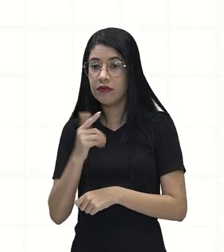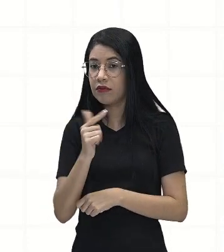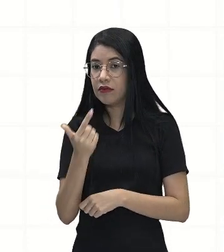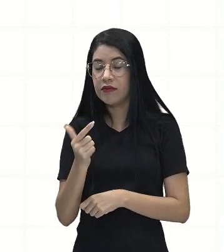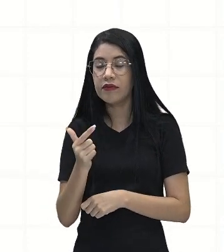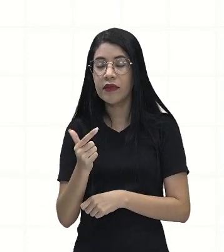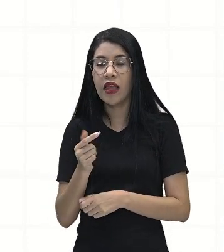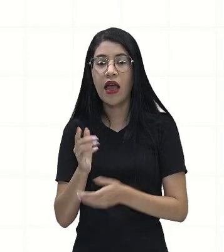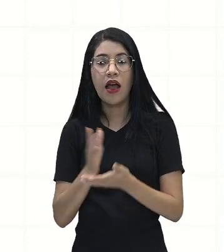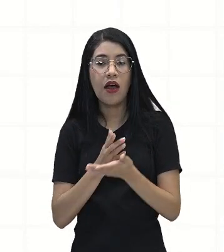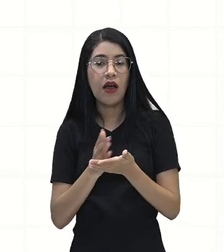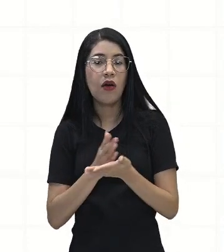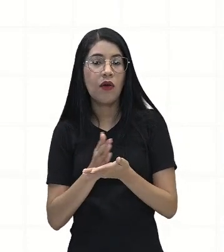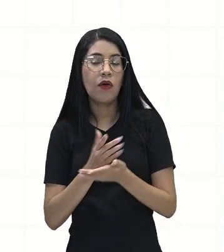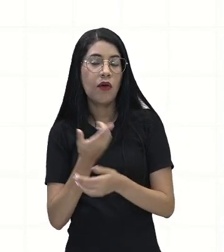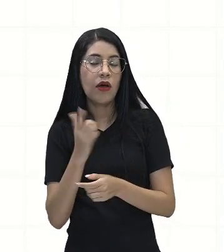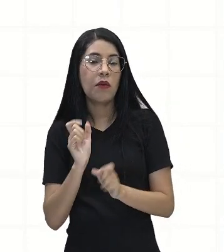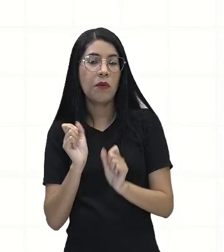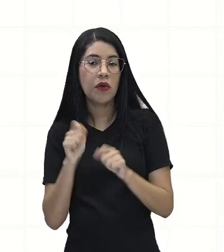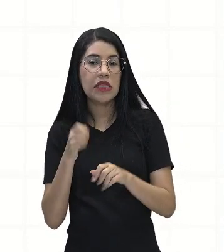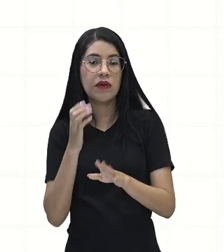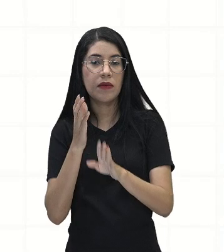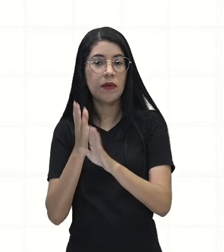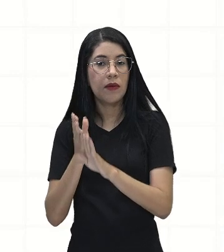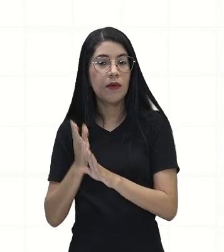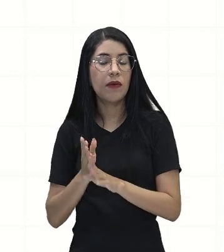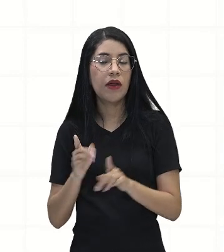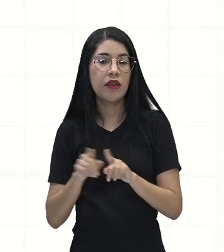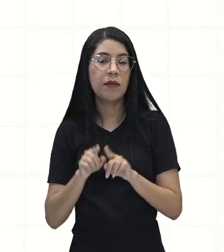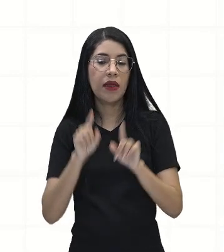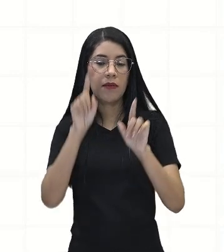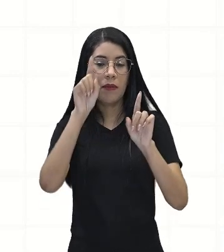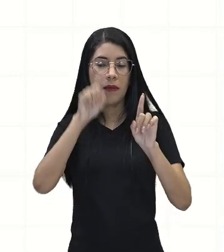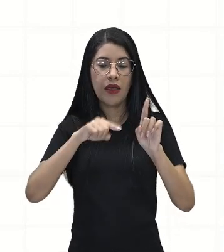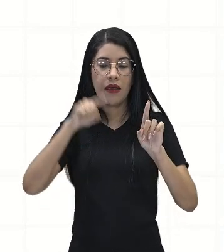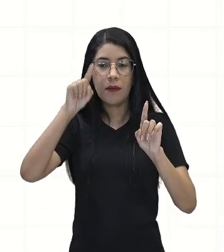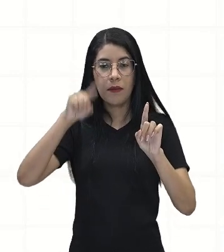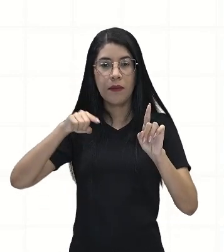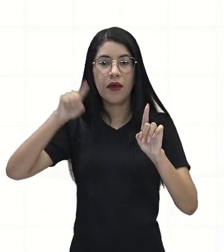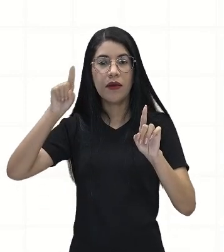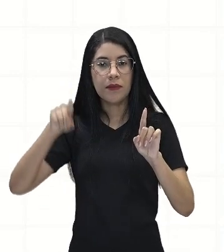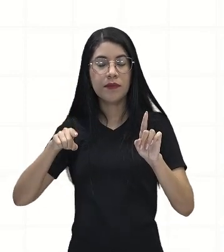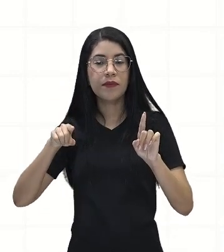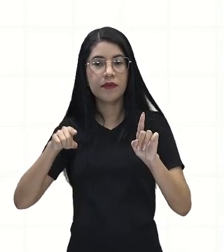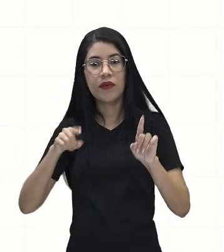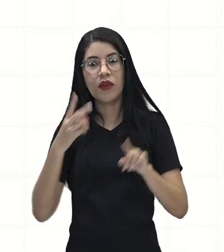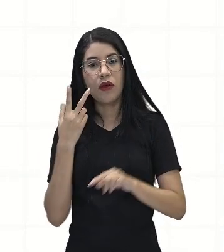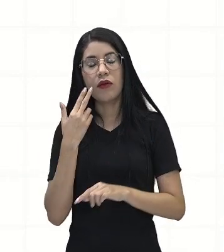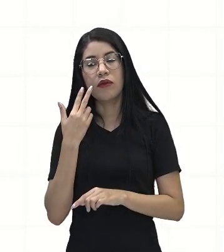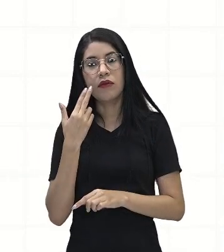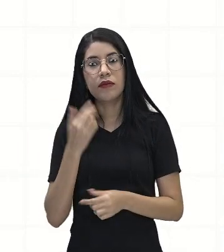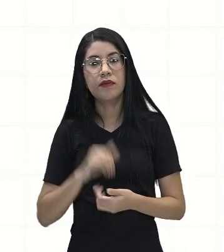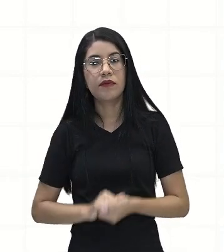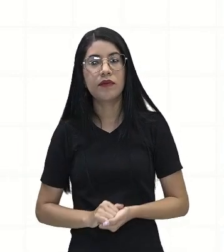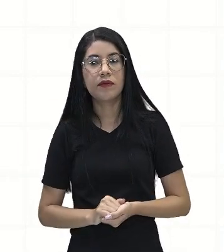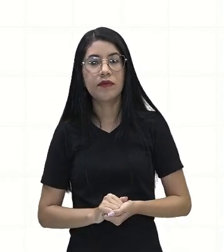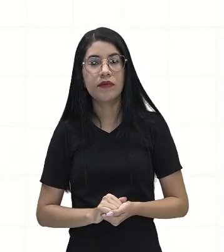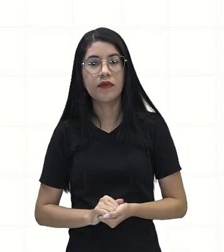algumas outras tabelas a gente vai encontrar, né, essas linhas verticais dividindo aí as